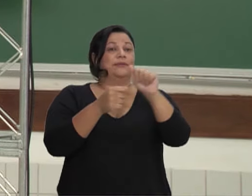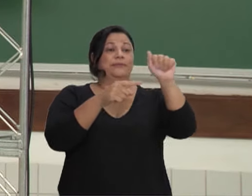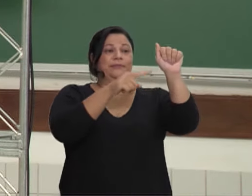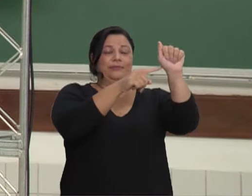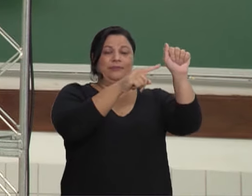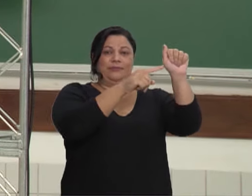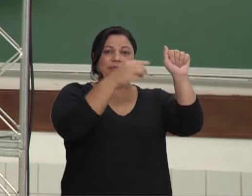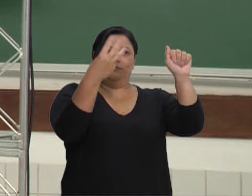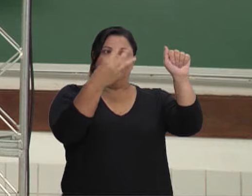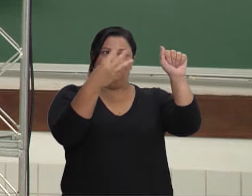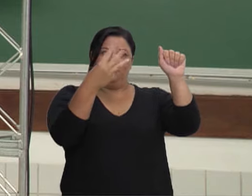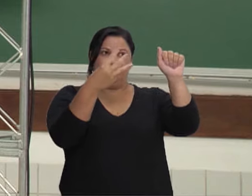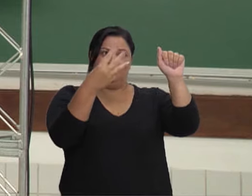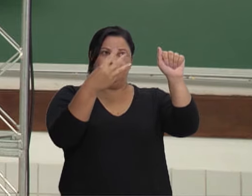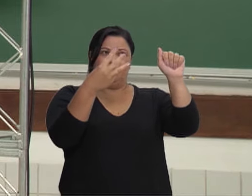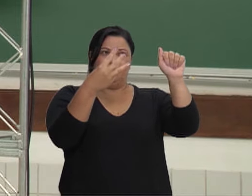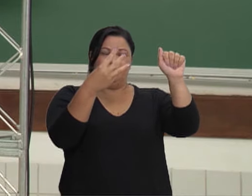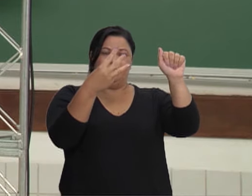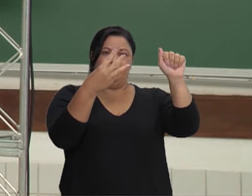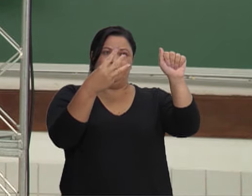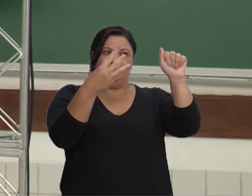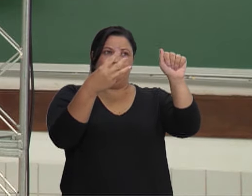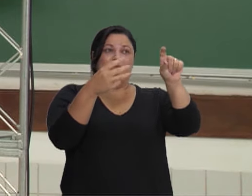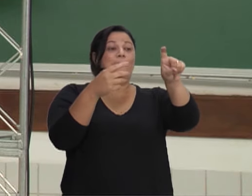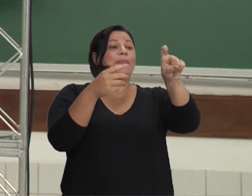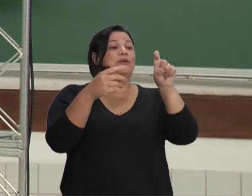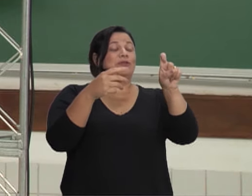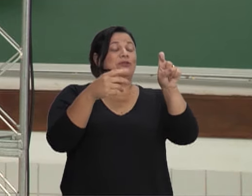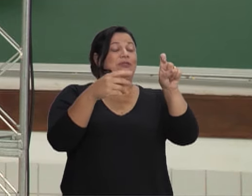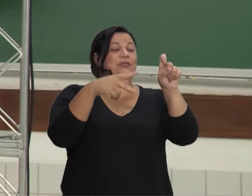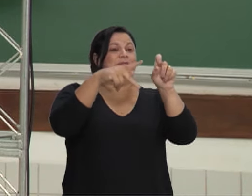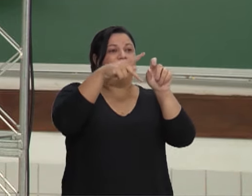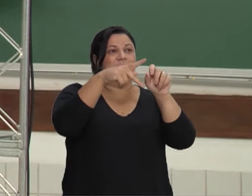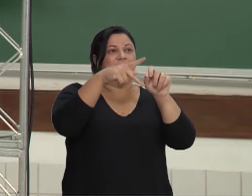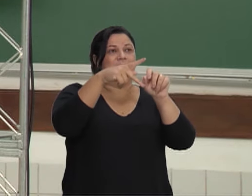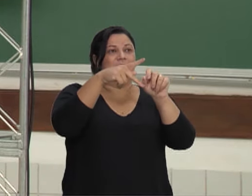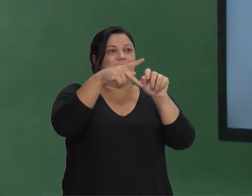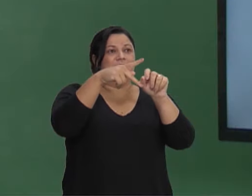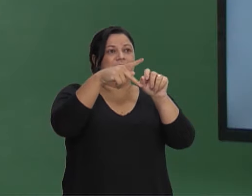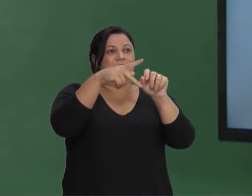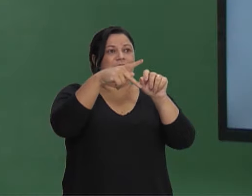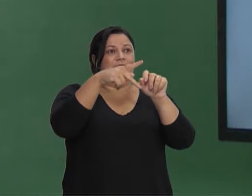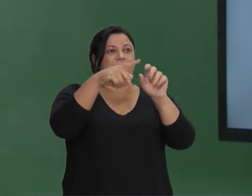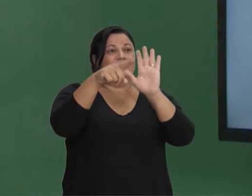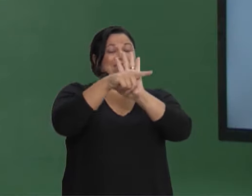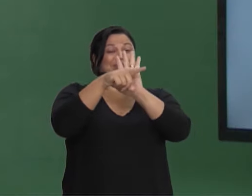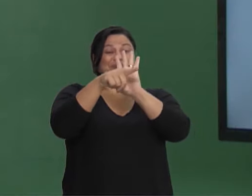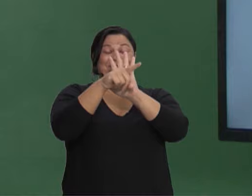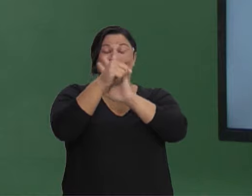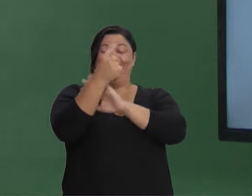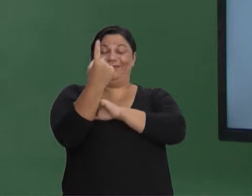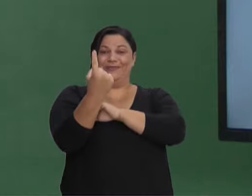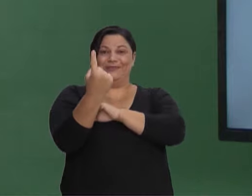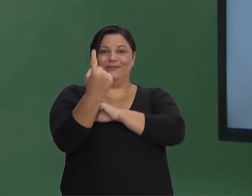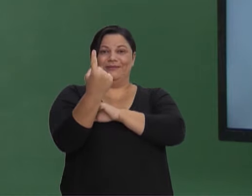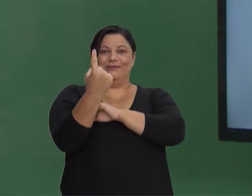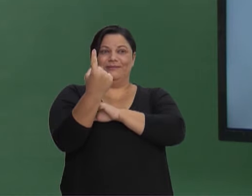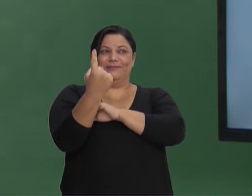3, o meu x de P é menos 1.